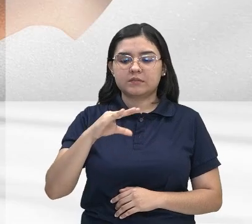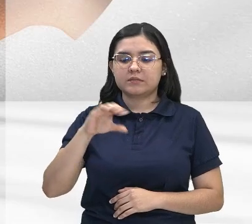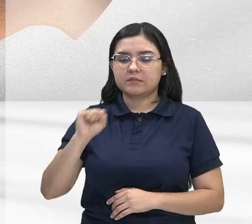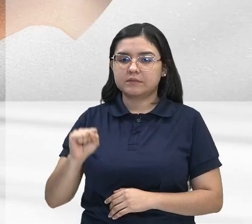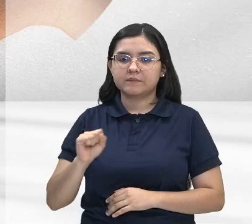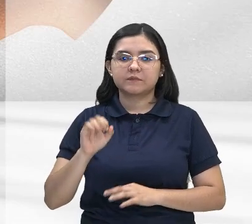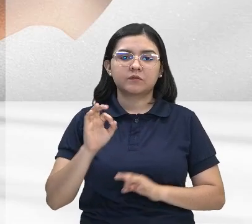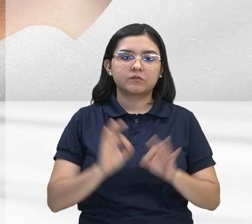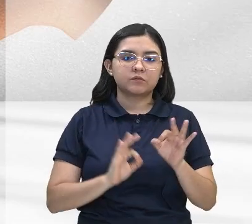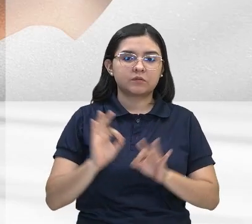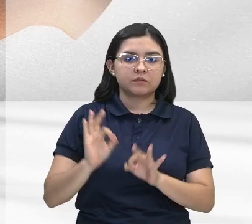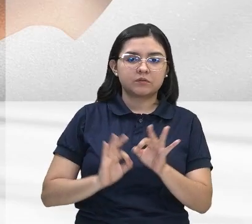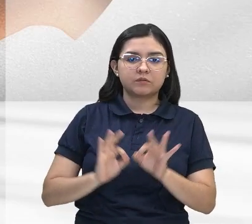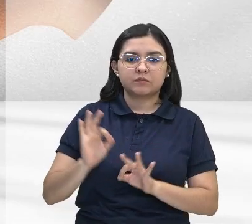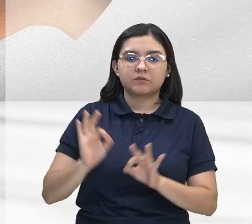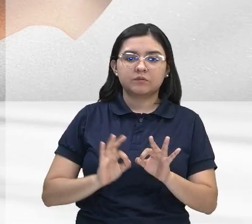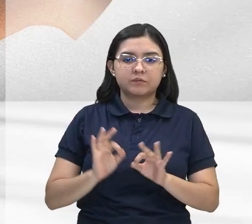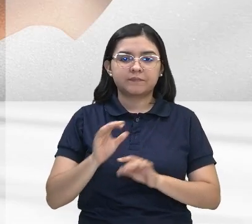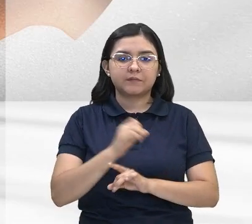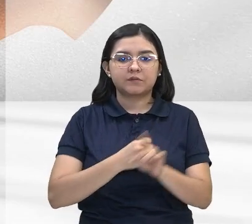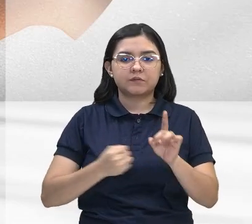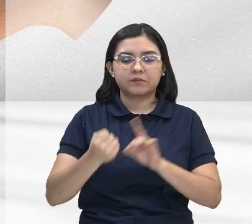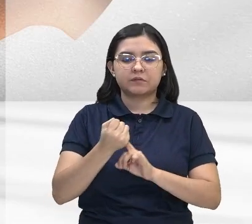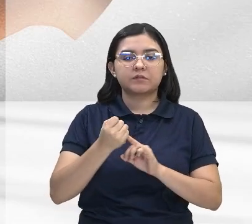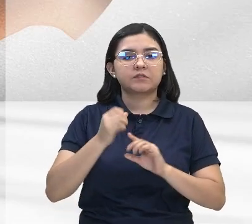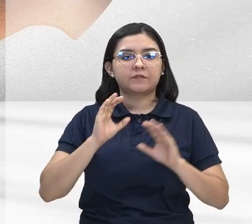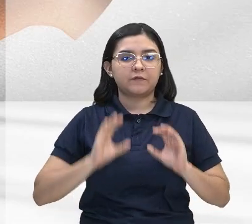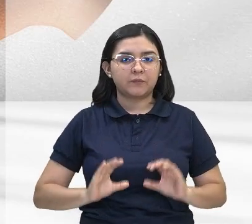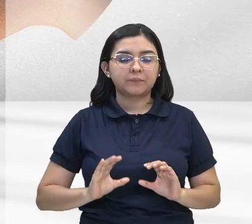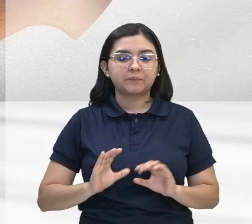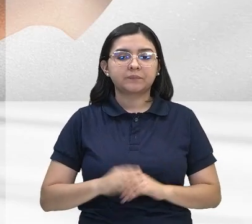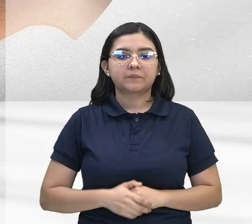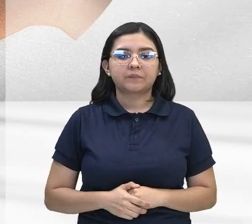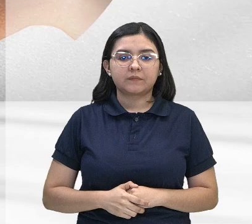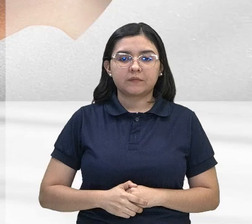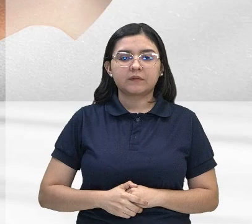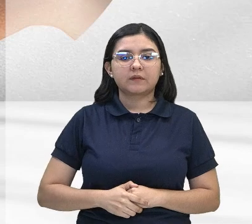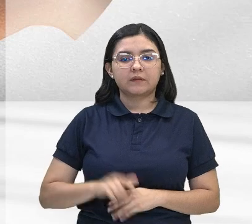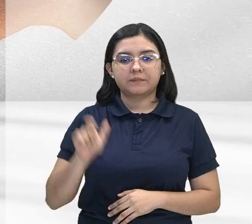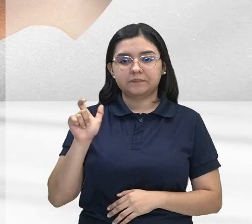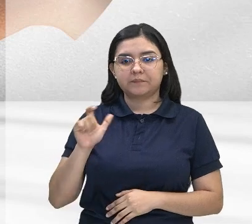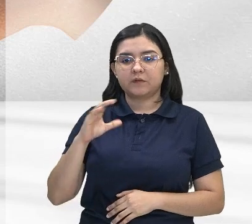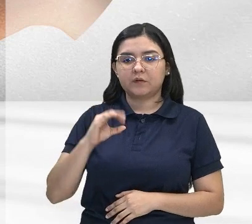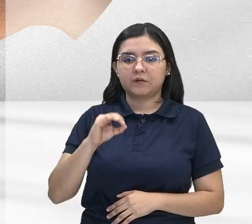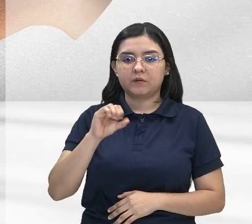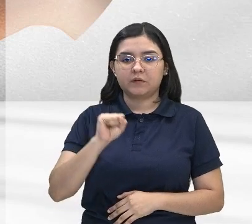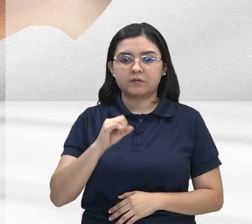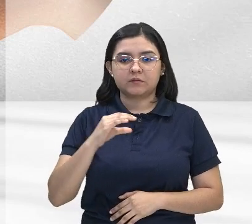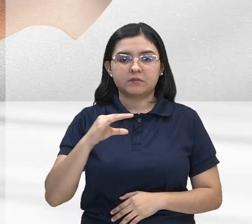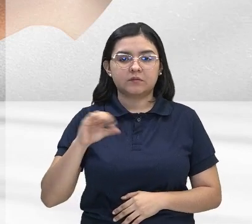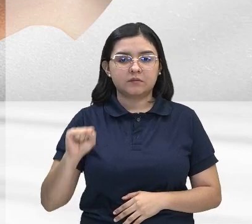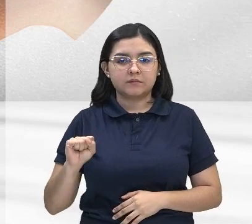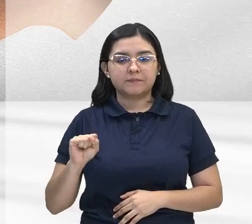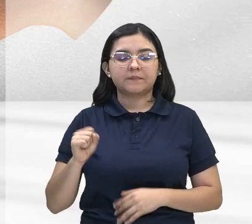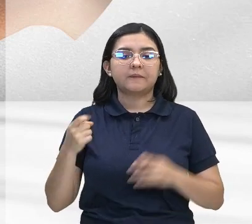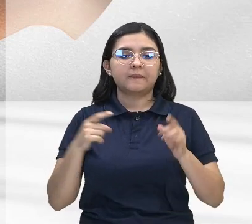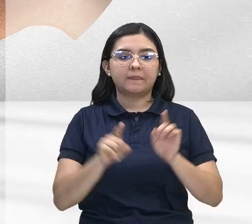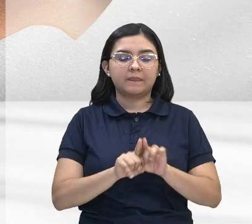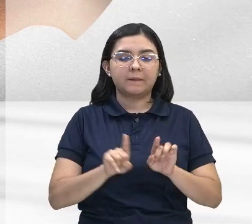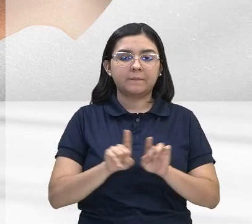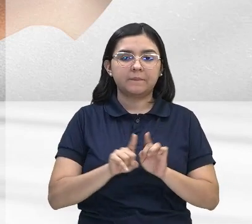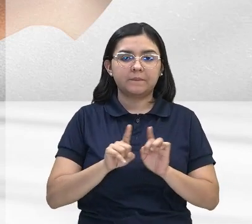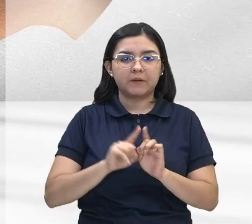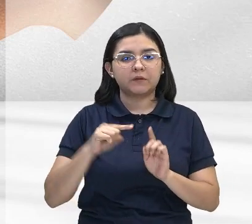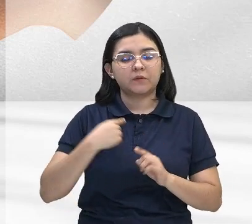as organizações da sociedade civil, que é essa sigla OS6, e também